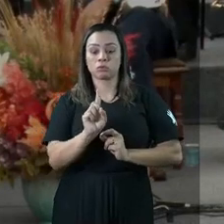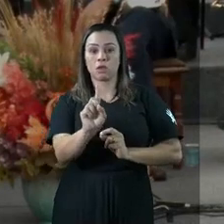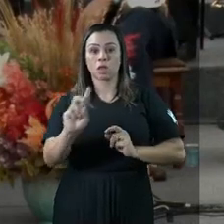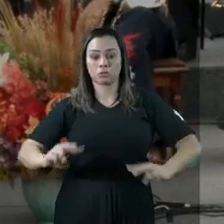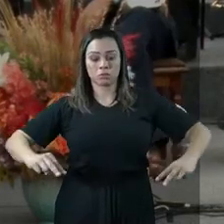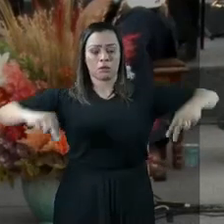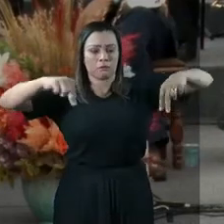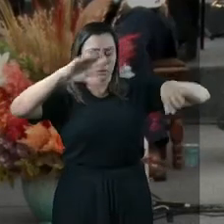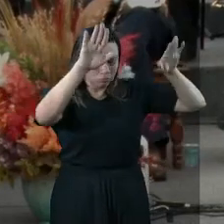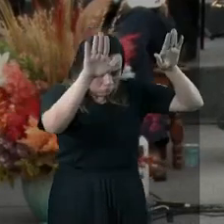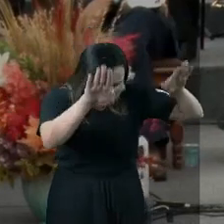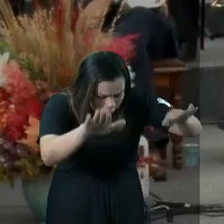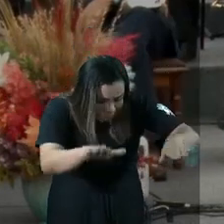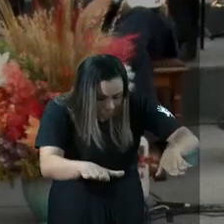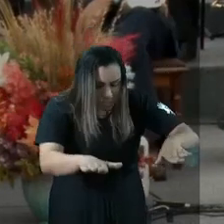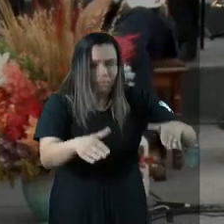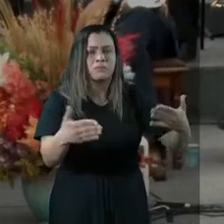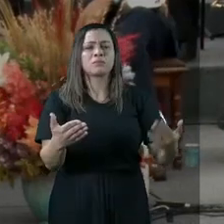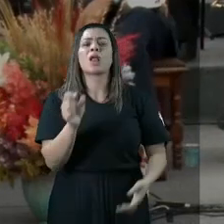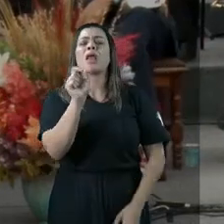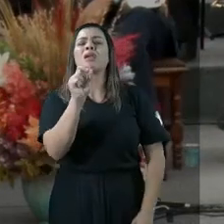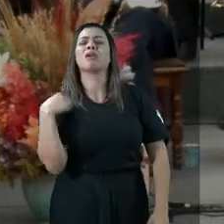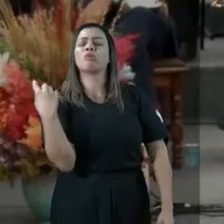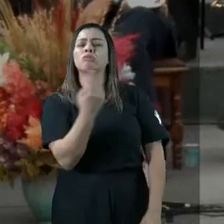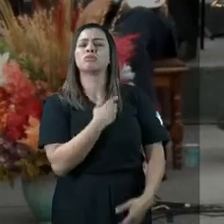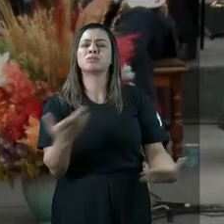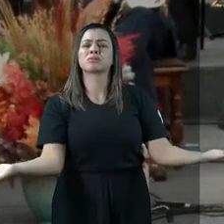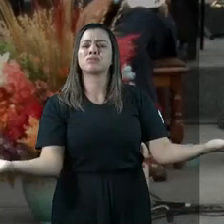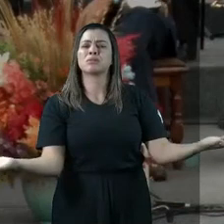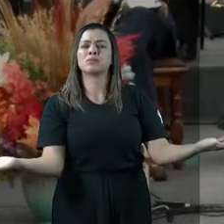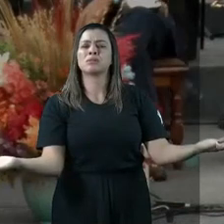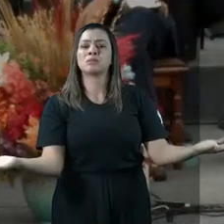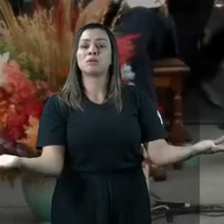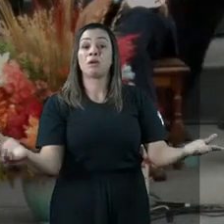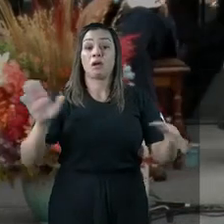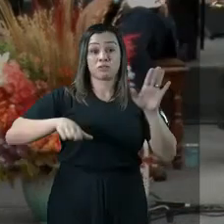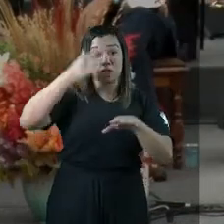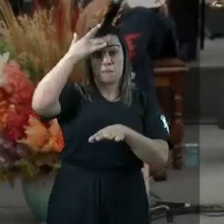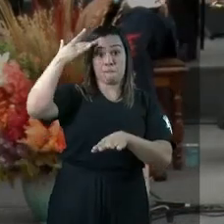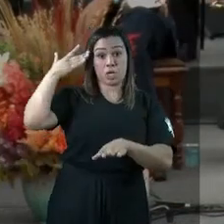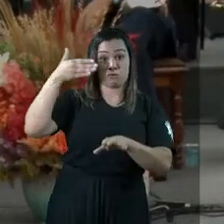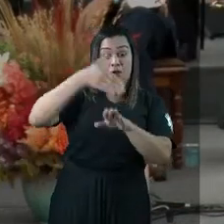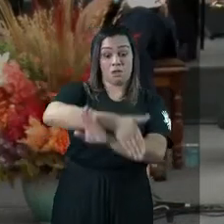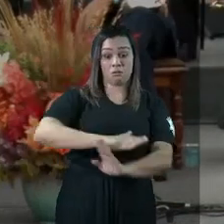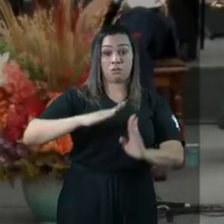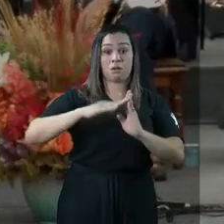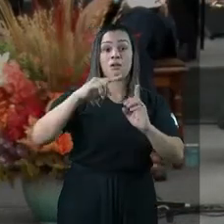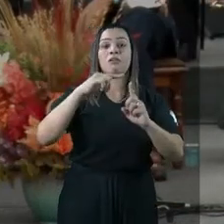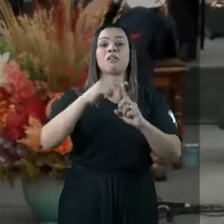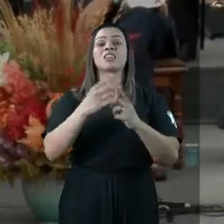Tem muita gente que vem no congresso como esse e espera a grua passar no meio da igreja